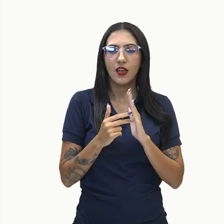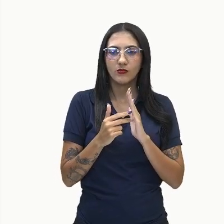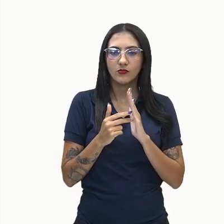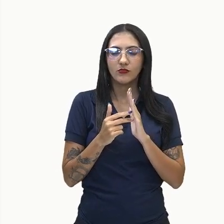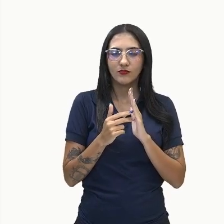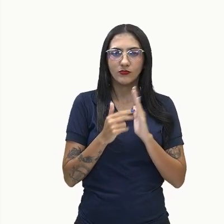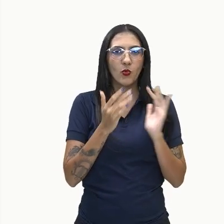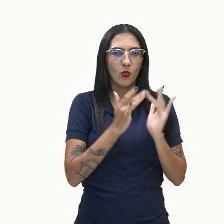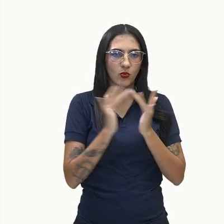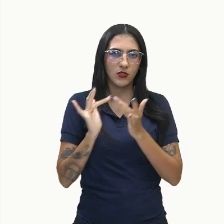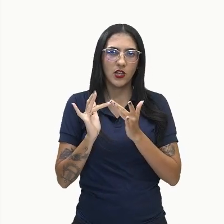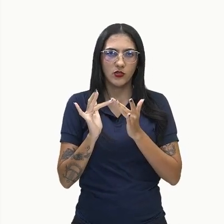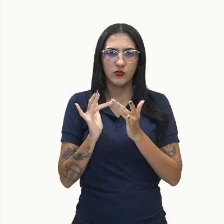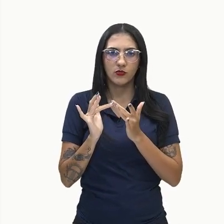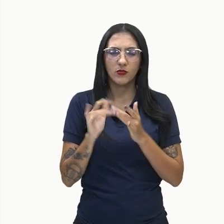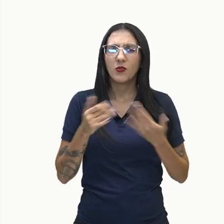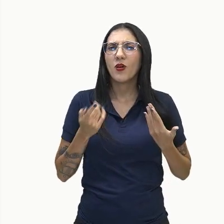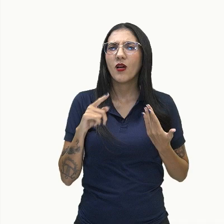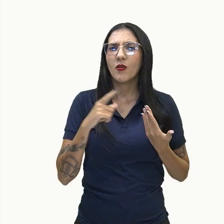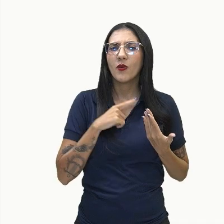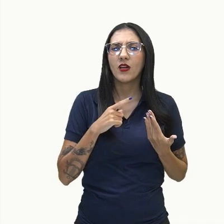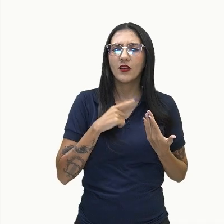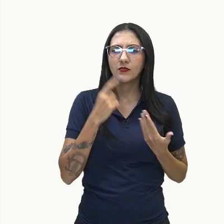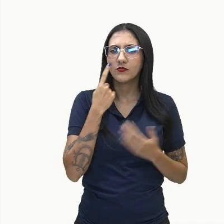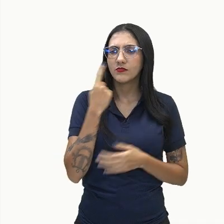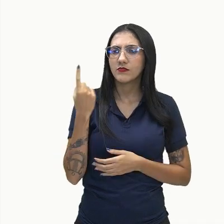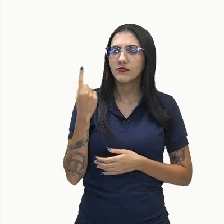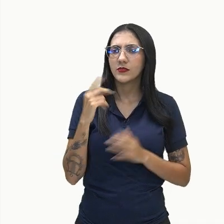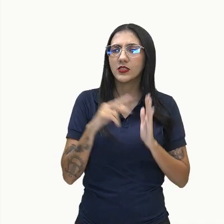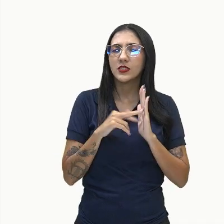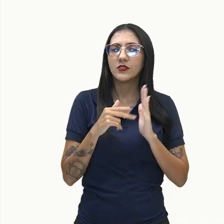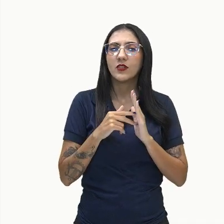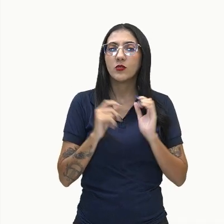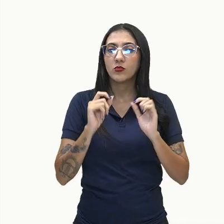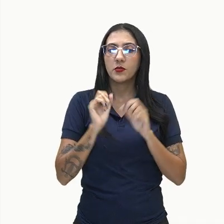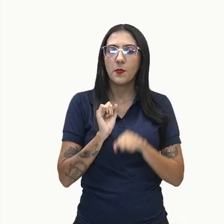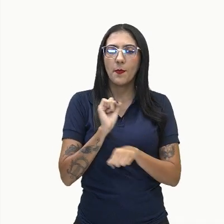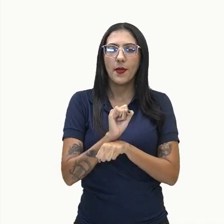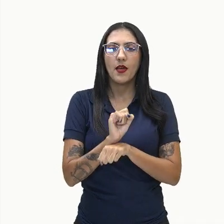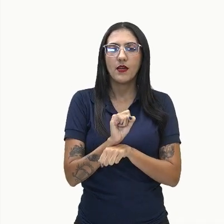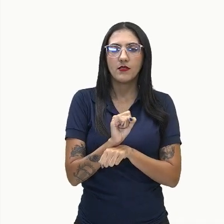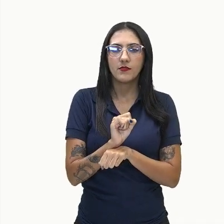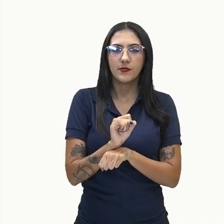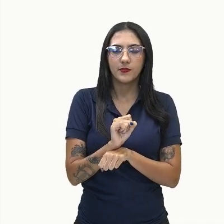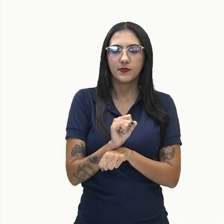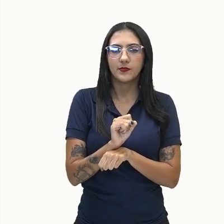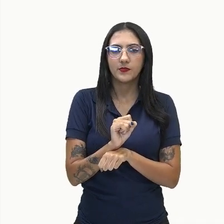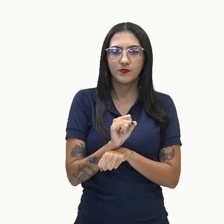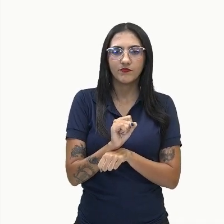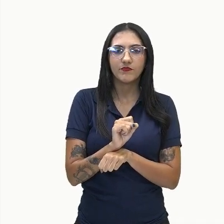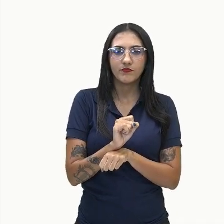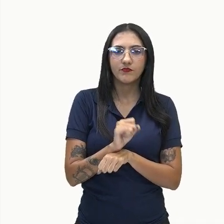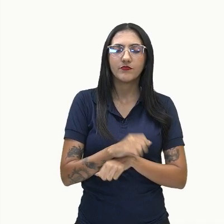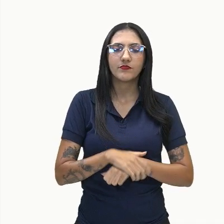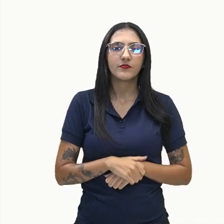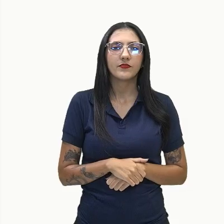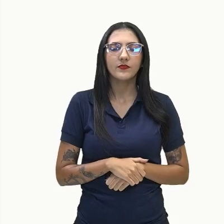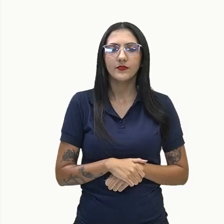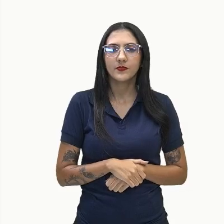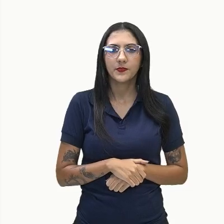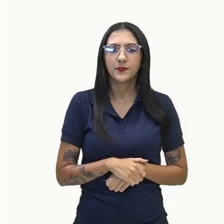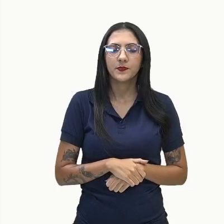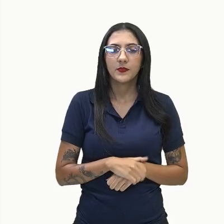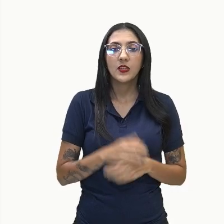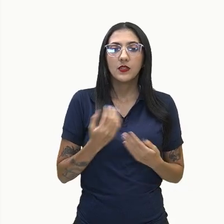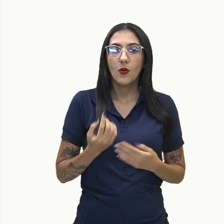um significado. Qual é o significado? É de pare, certo? Então,